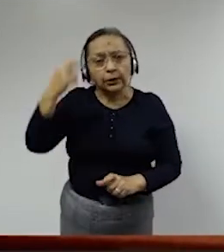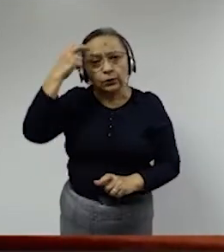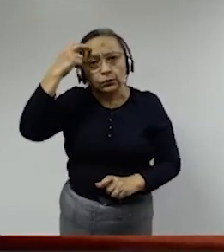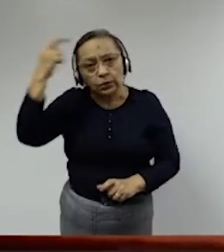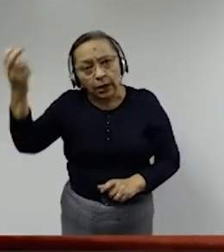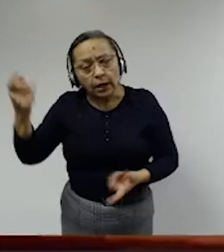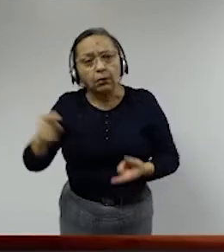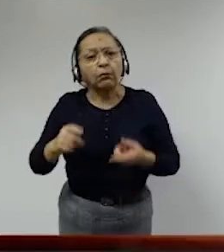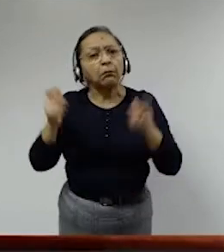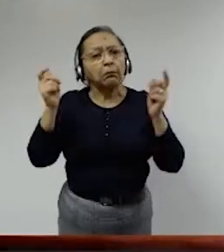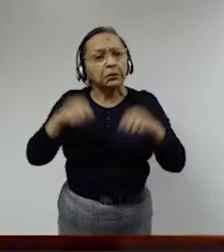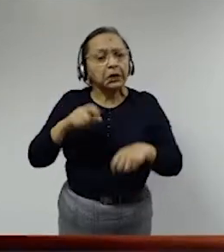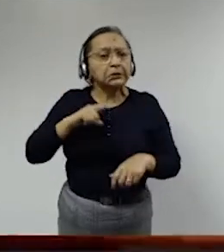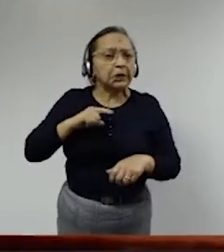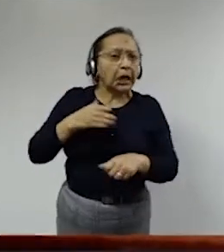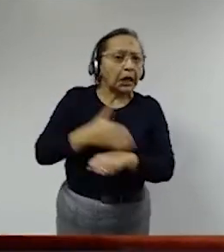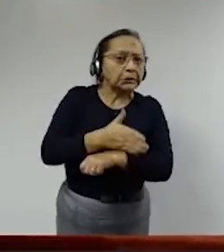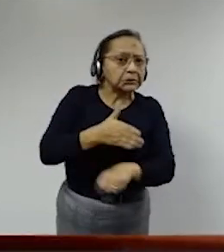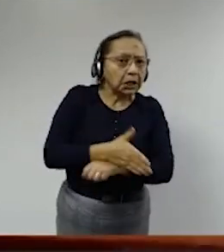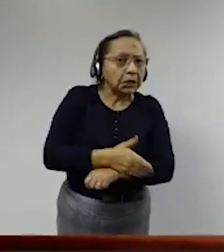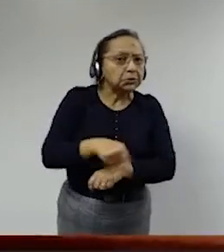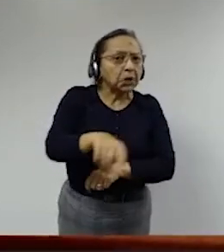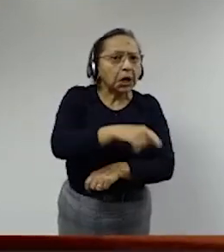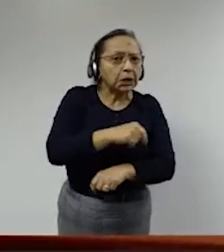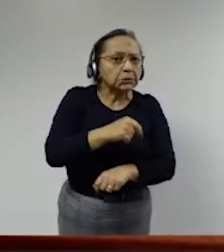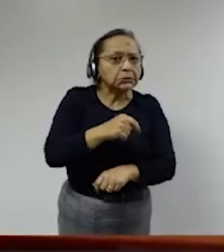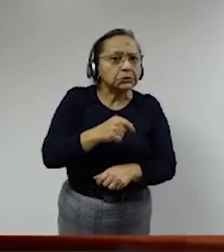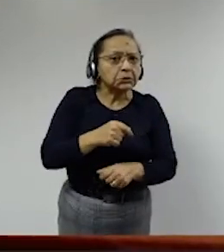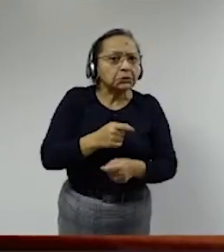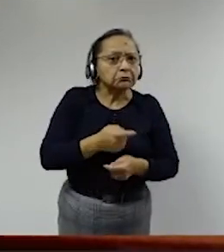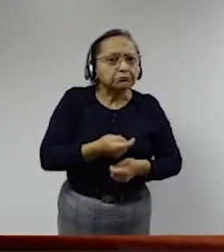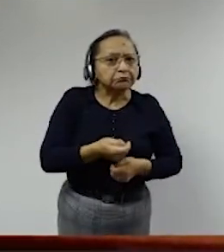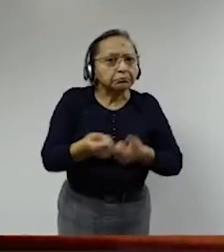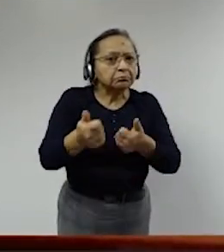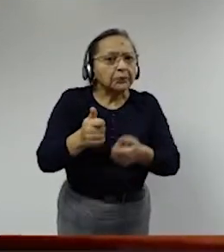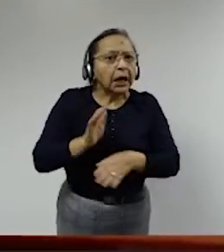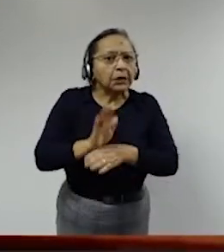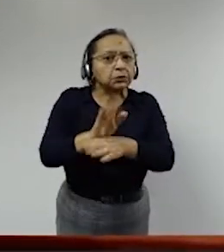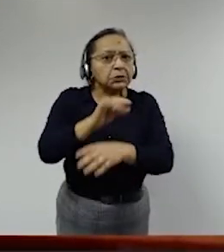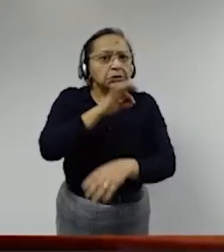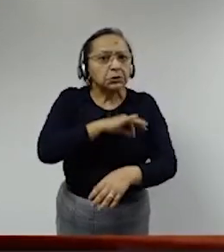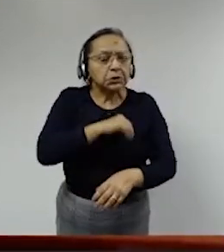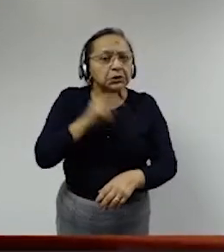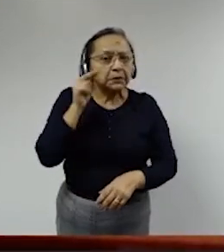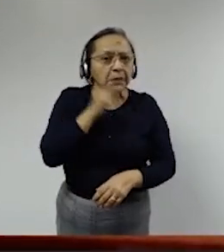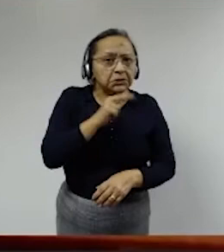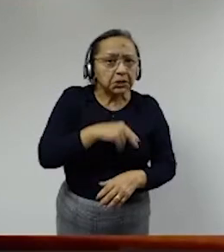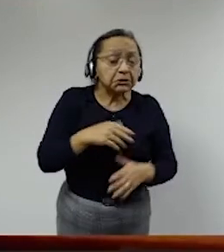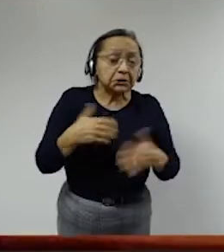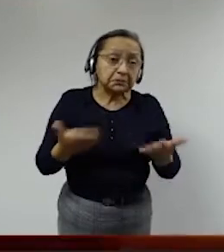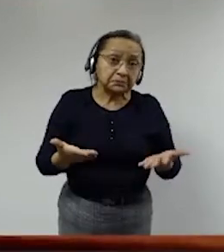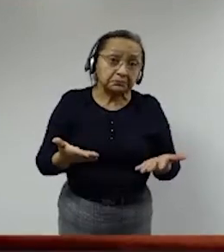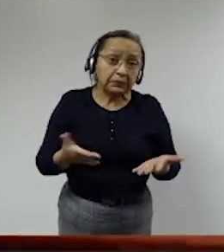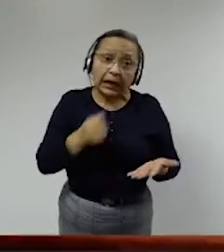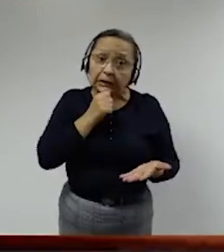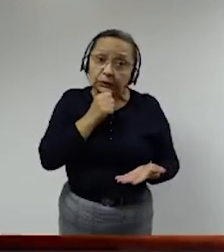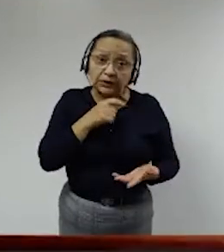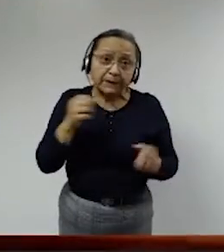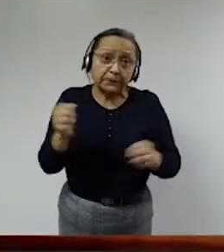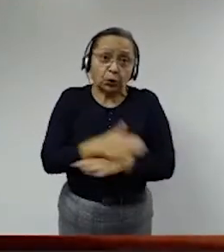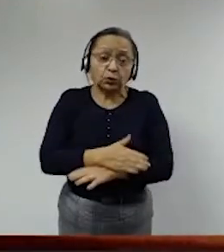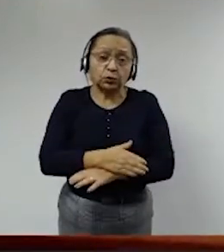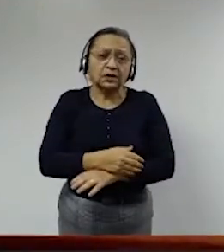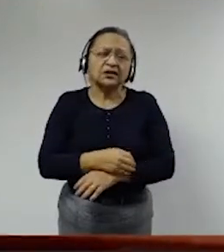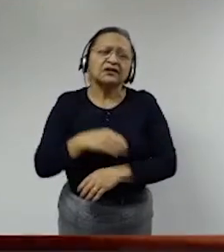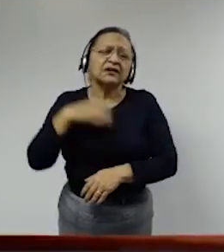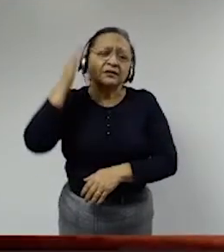cultural pudessem ter acesso ao auxílio de emergência. Enfim, nós estamos falando assim de